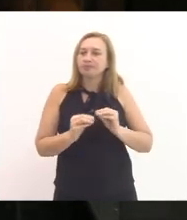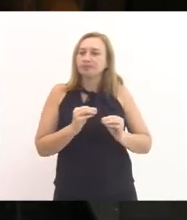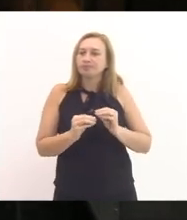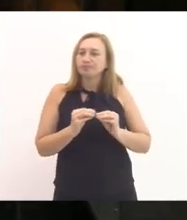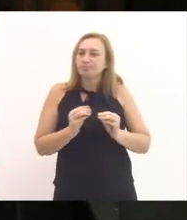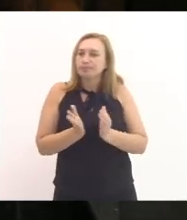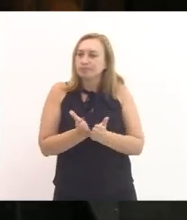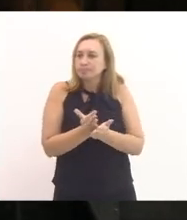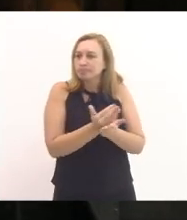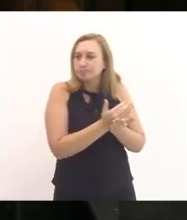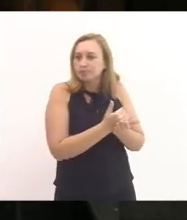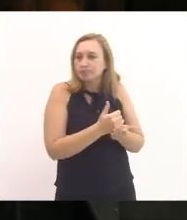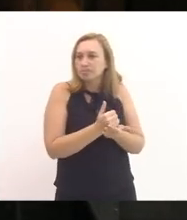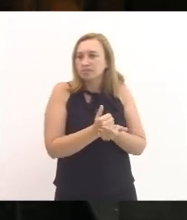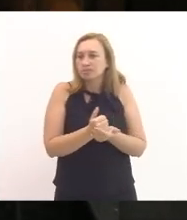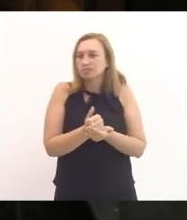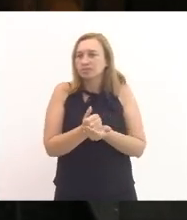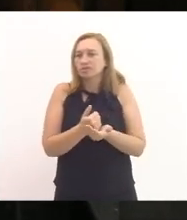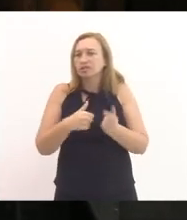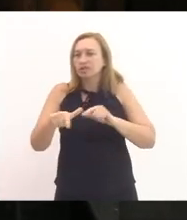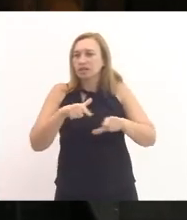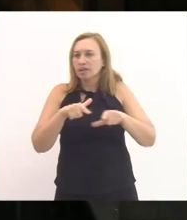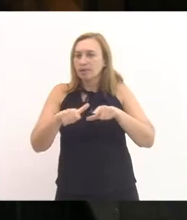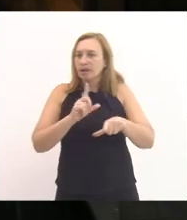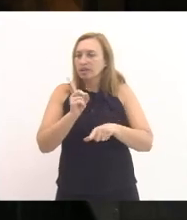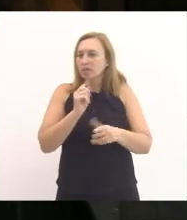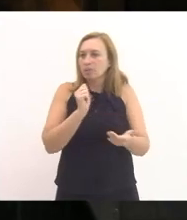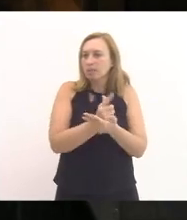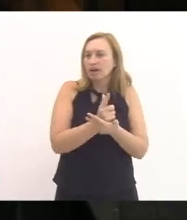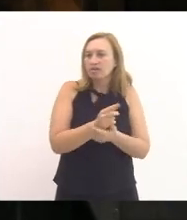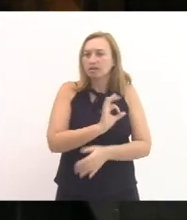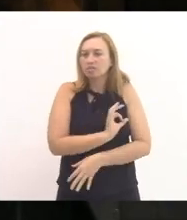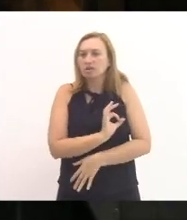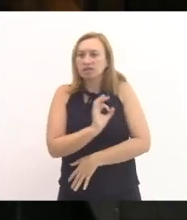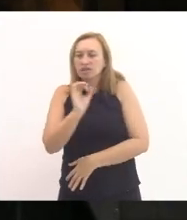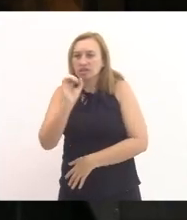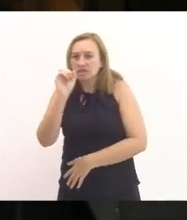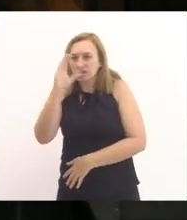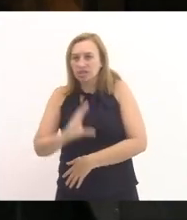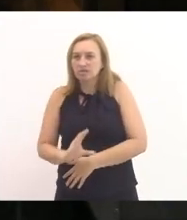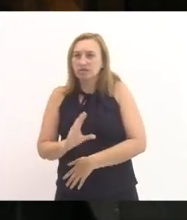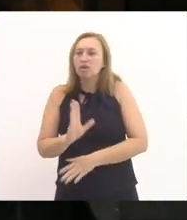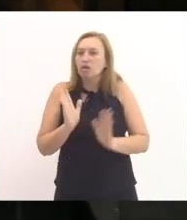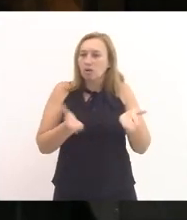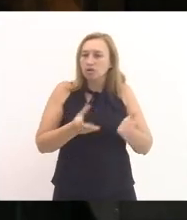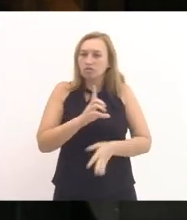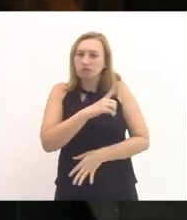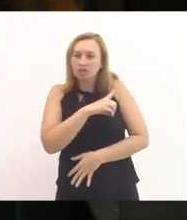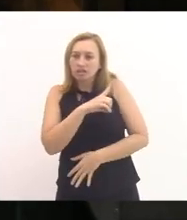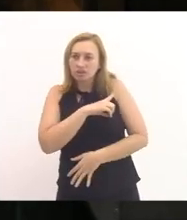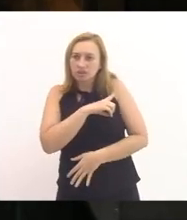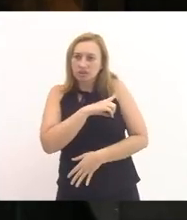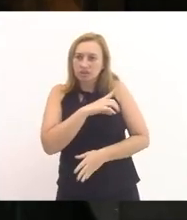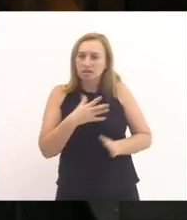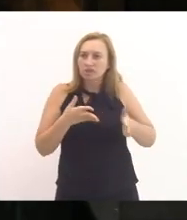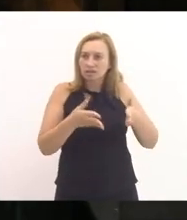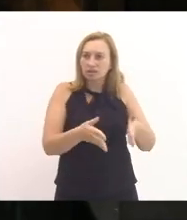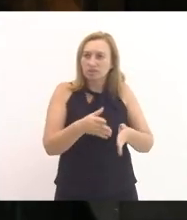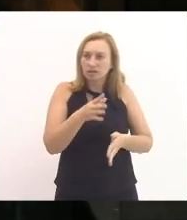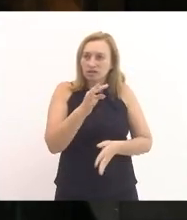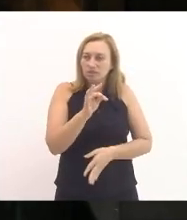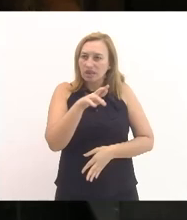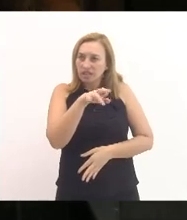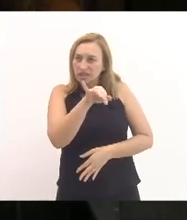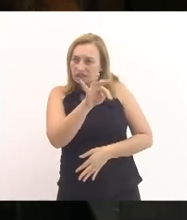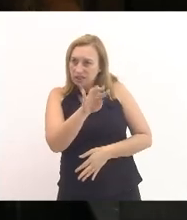acúmulo de funções não remuneradas na Polícia Civil hoje nós temos por exemplo uma delegacia que funciona como central de flagrante